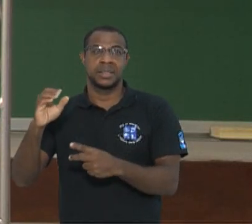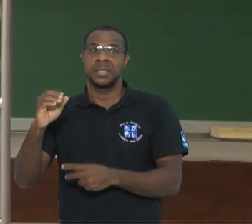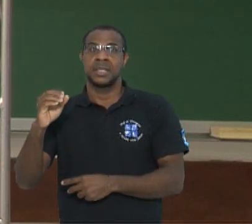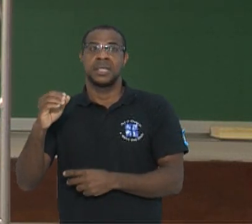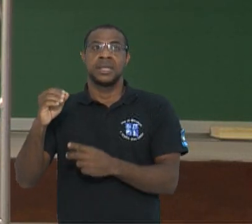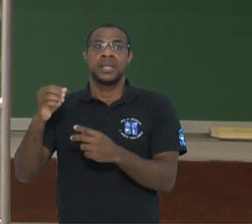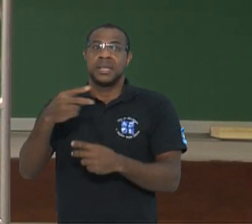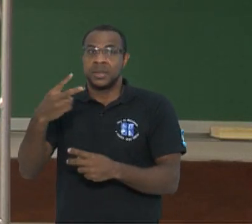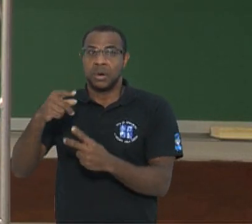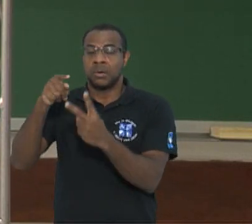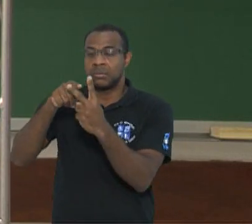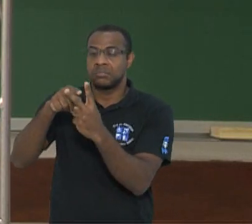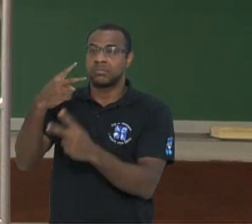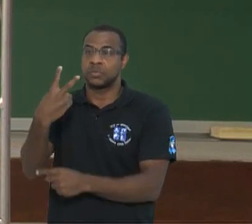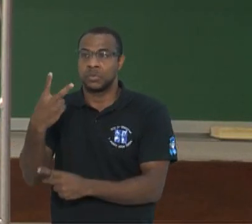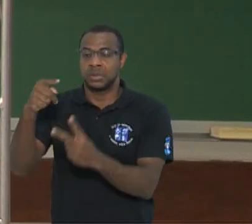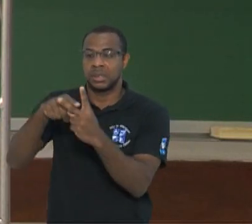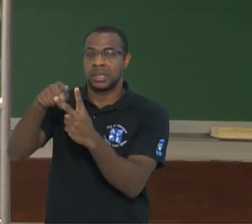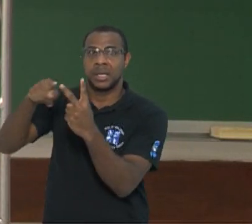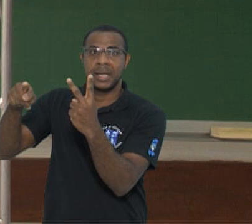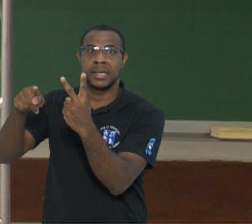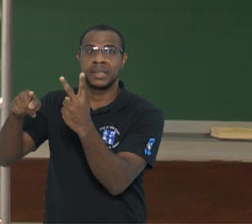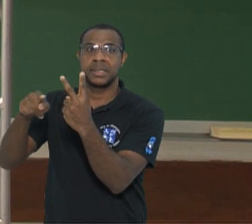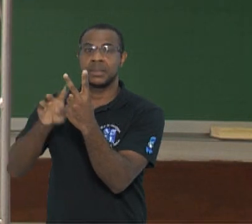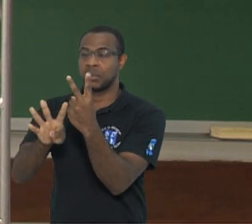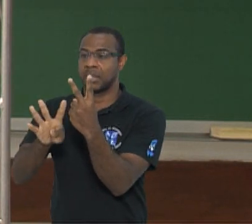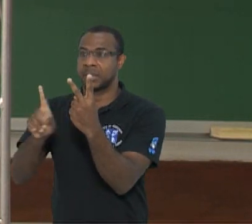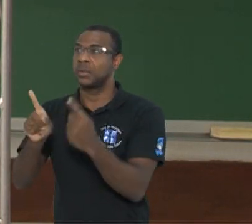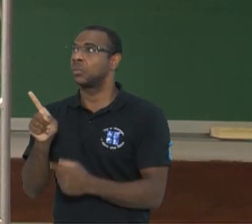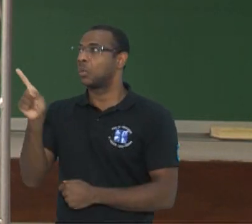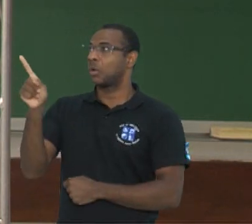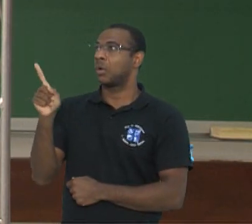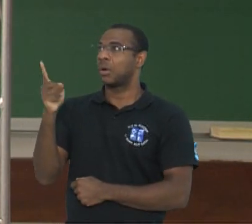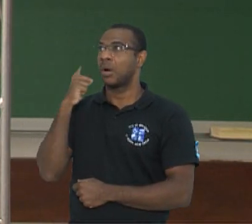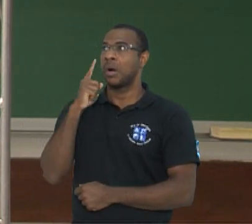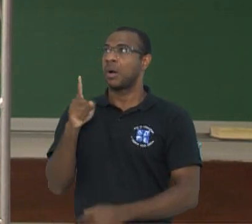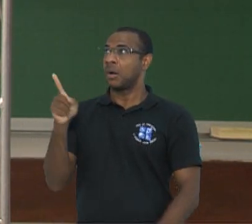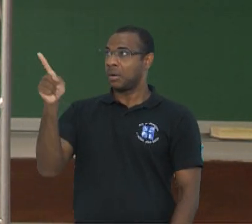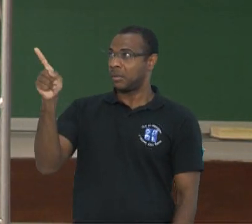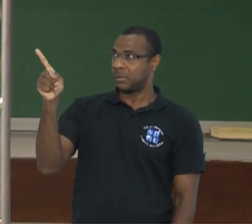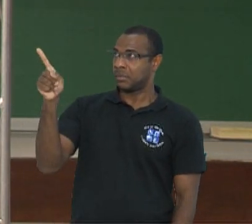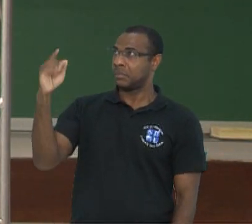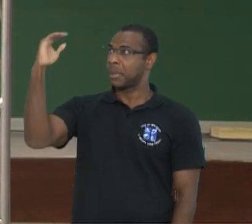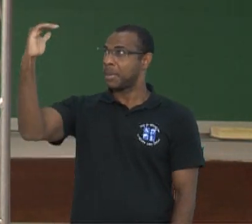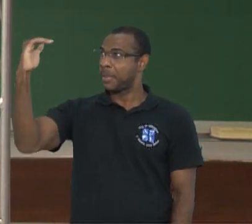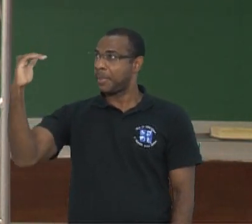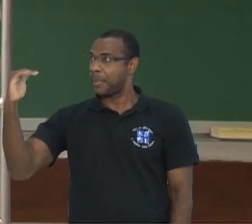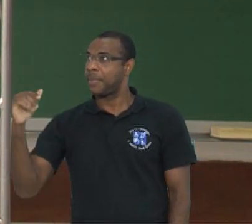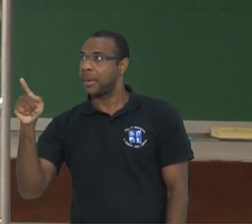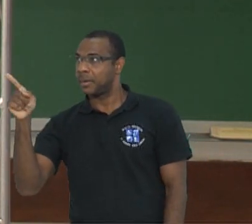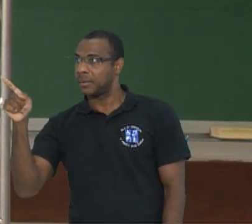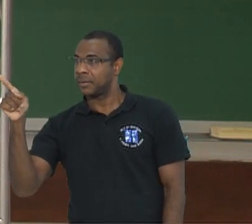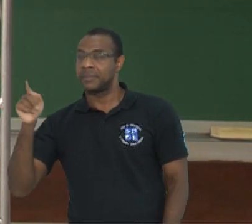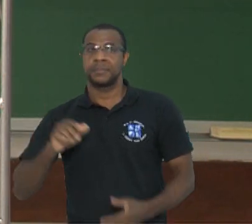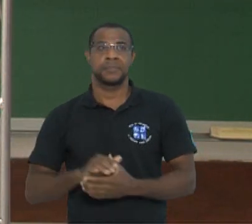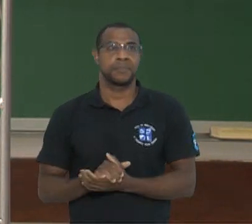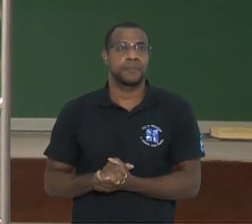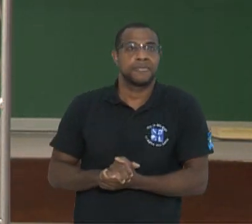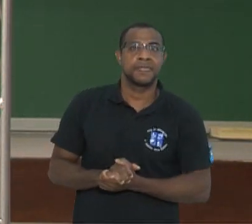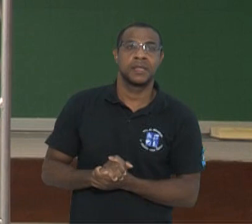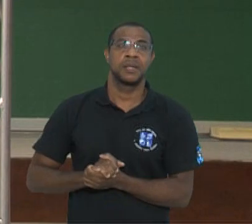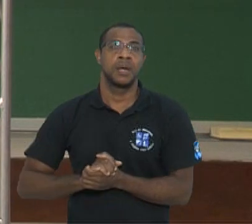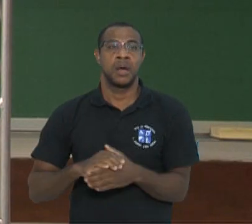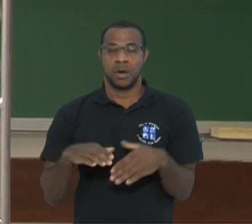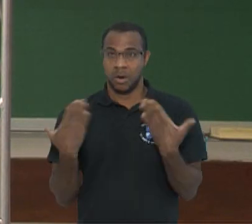exercício e chegarem num número assim, tem muitas vezes durante as minhas aulas, professora, os alunos falam assim para mim, deu um número